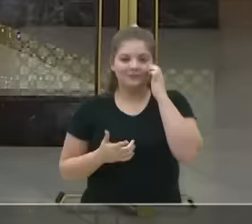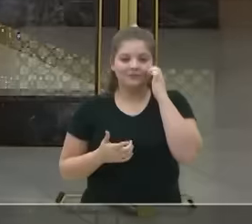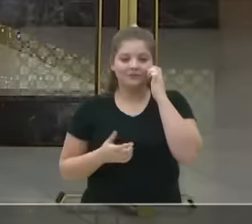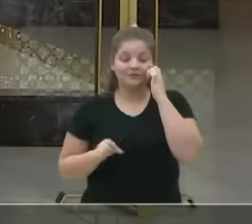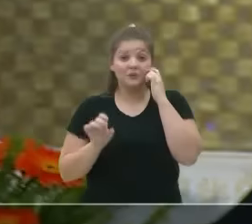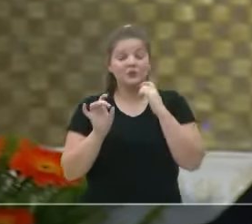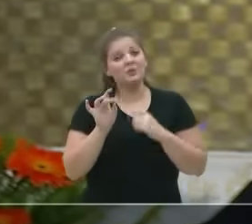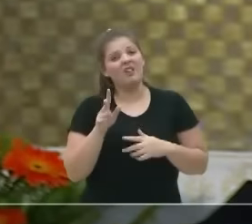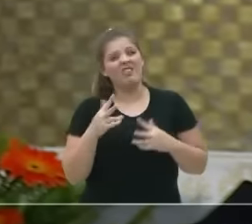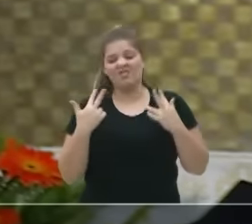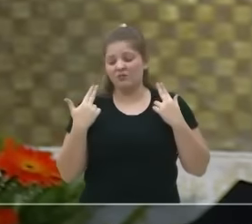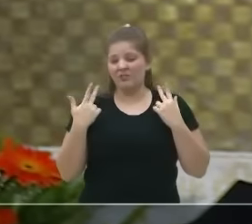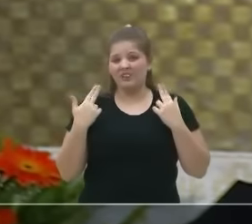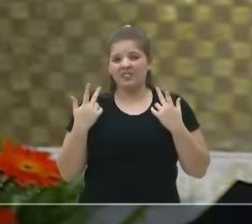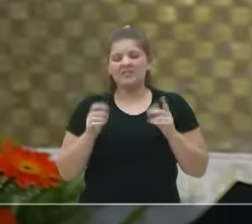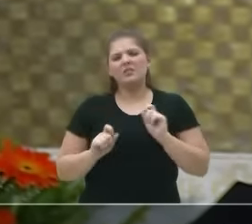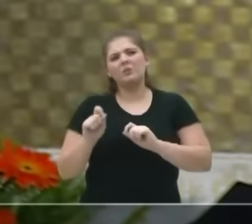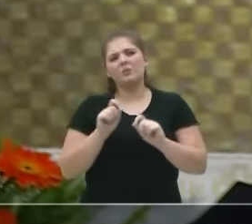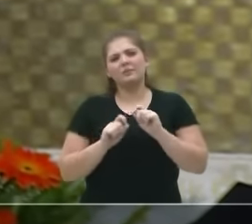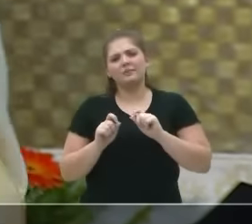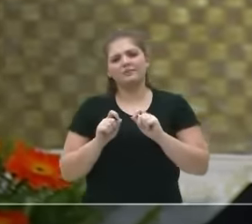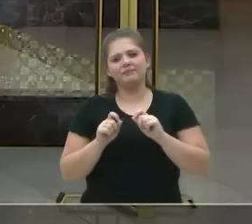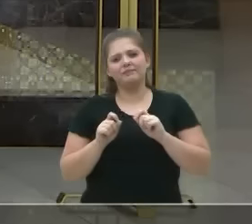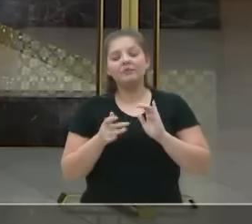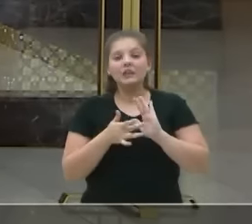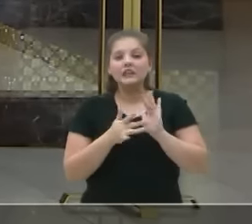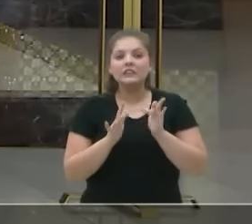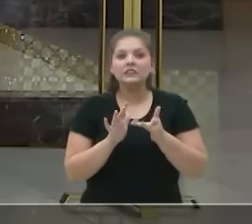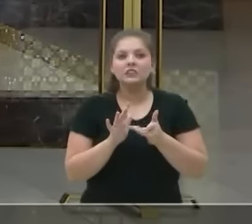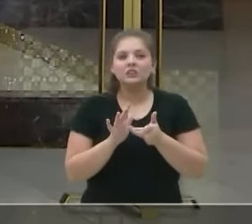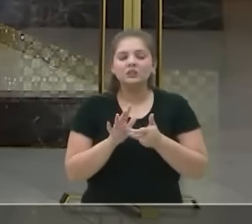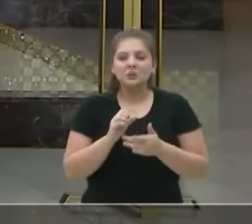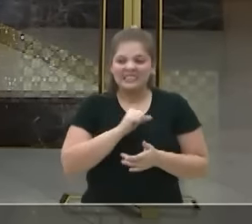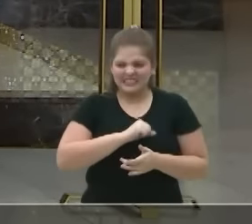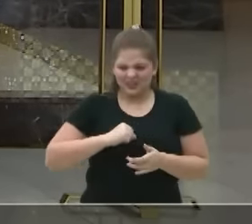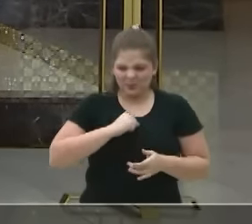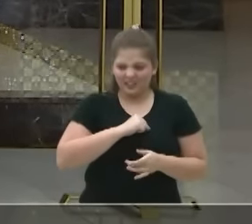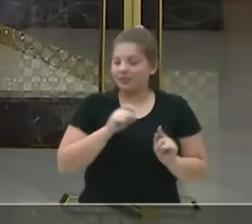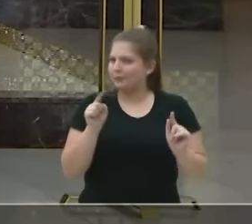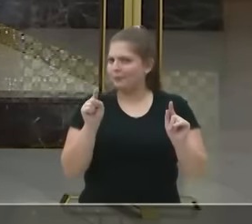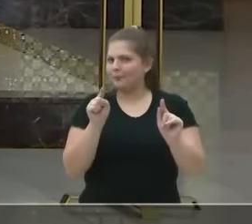Só que a diferença é que Jesus não dá saudade,